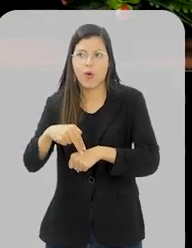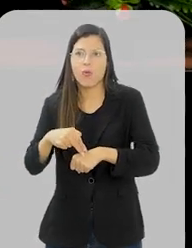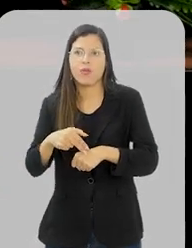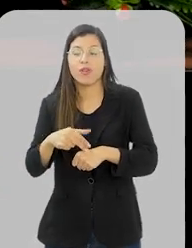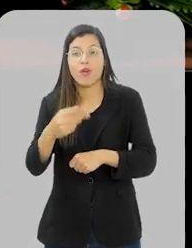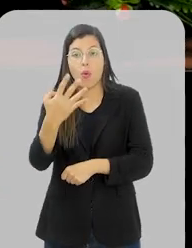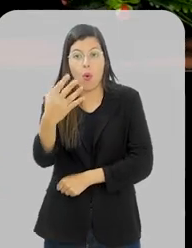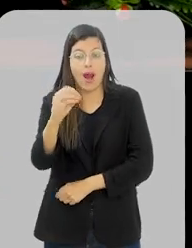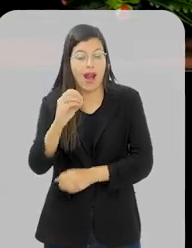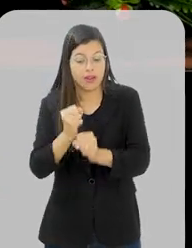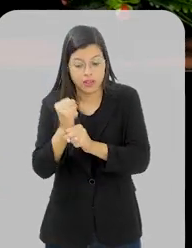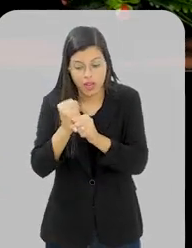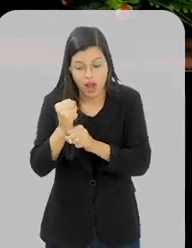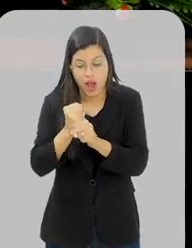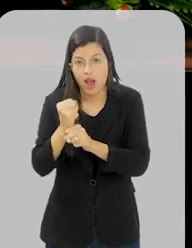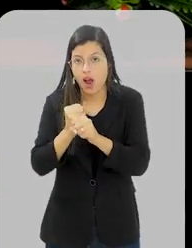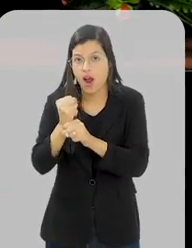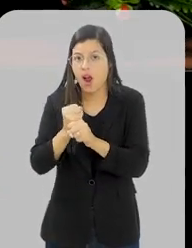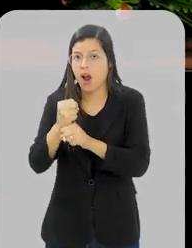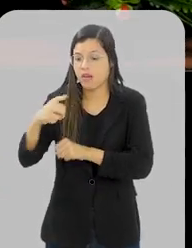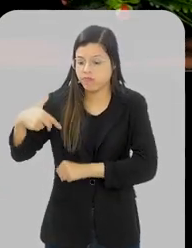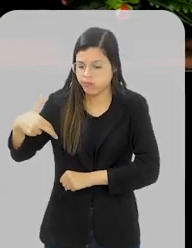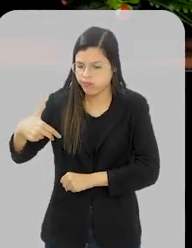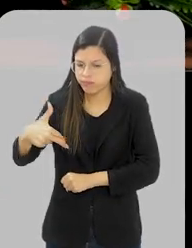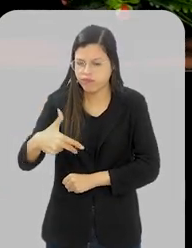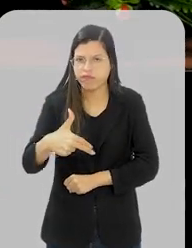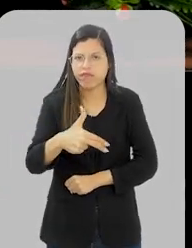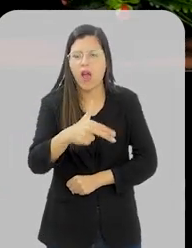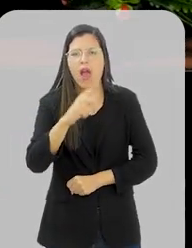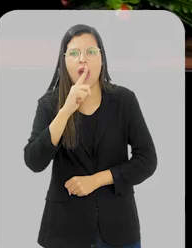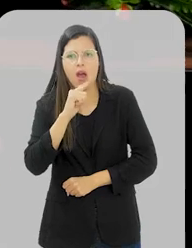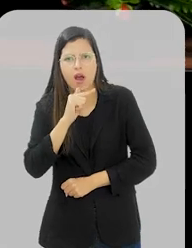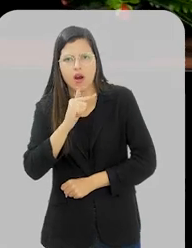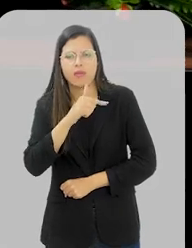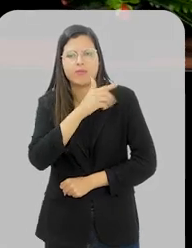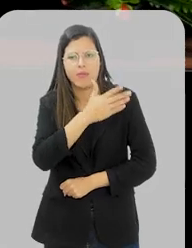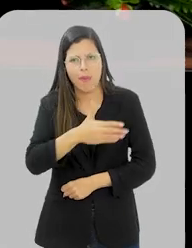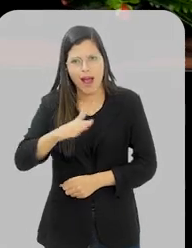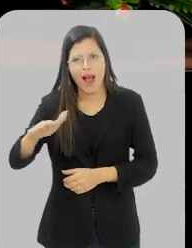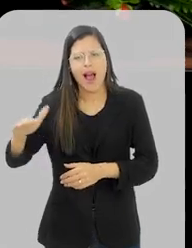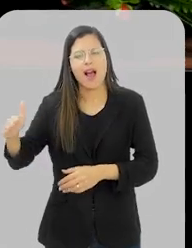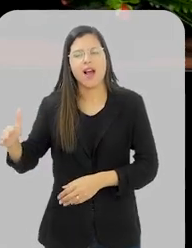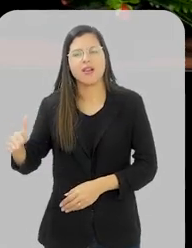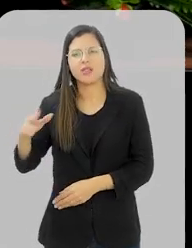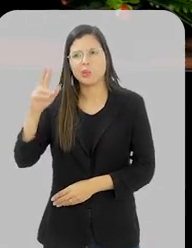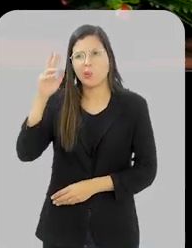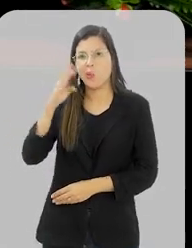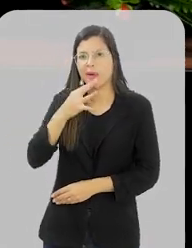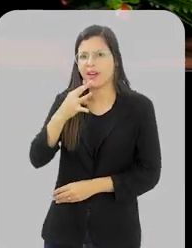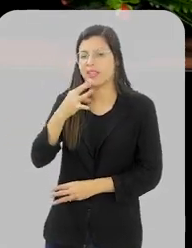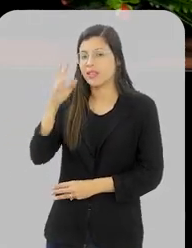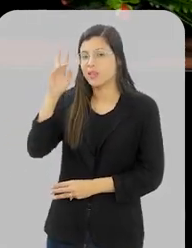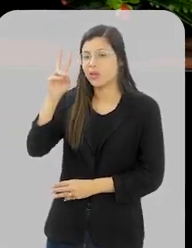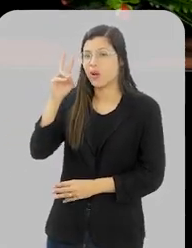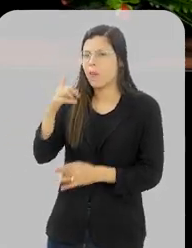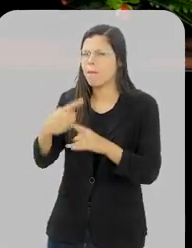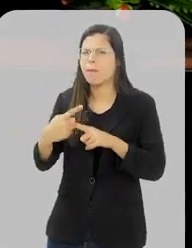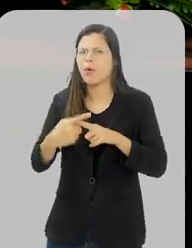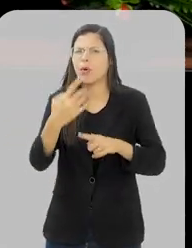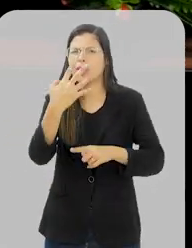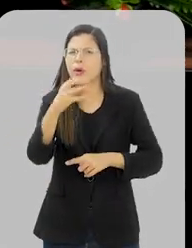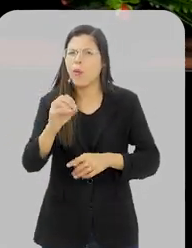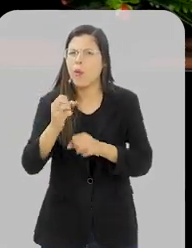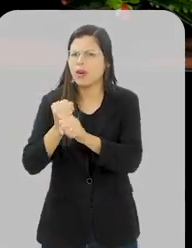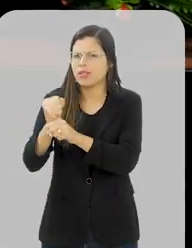caminham 40 anos pelo Deserto atravessa o mar vermelho abre o Mar Vermelho a história tá caminham 40 anos pelo Deserto E por que